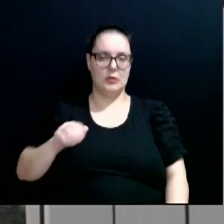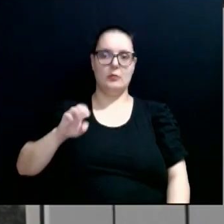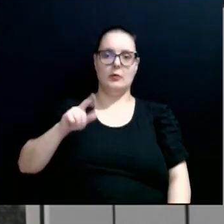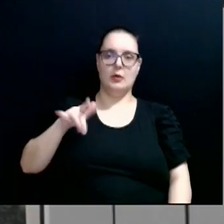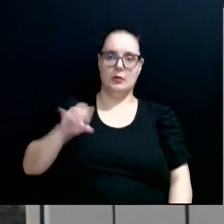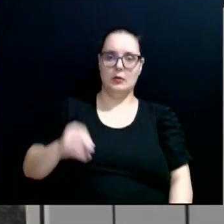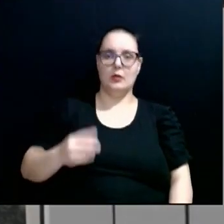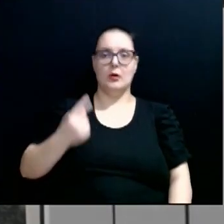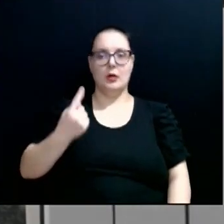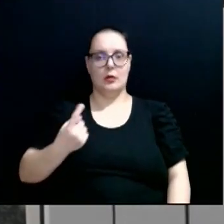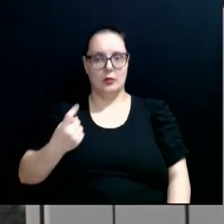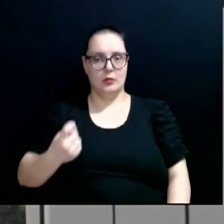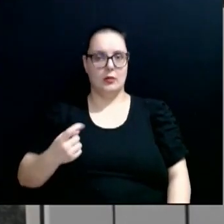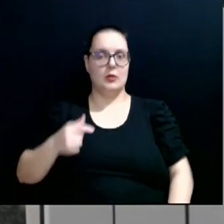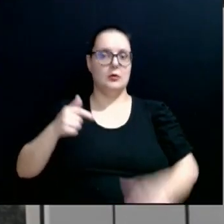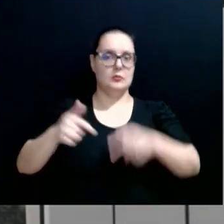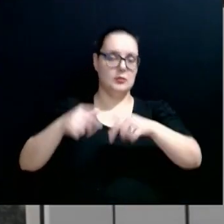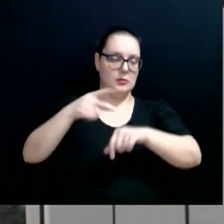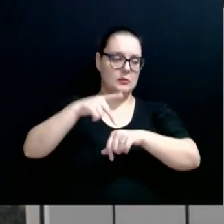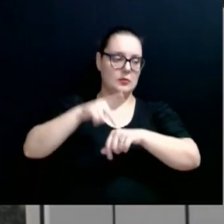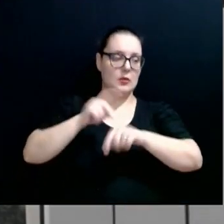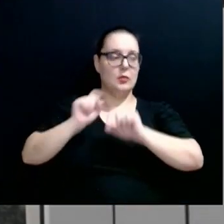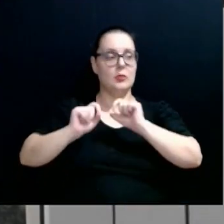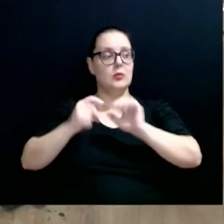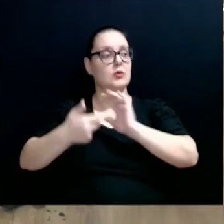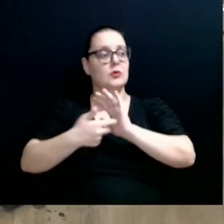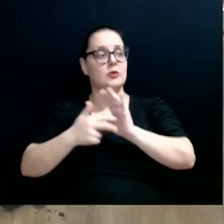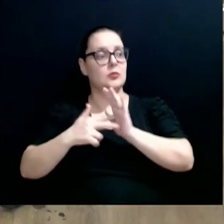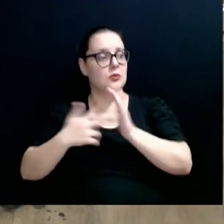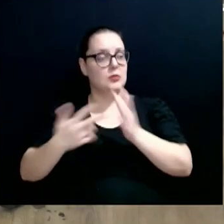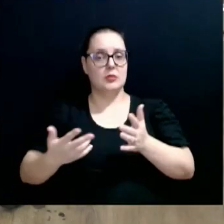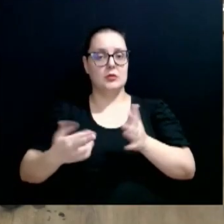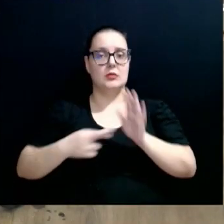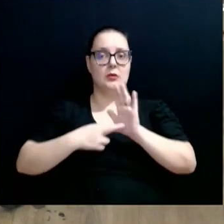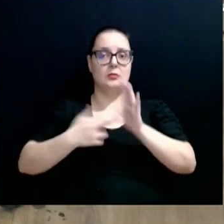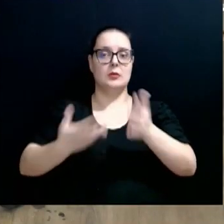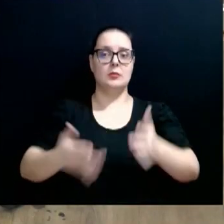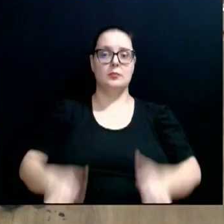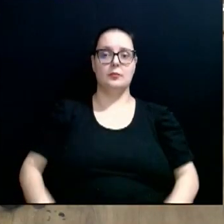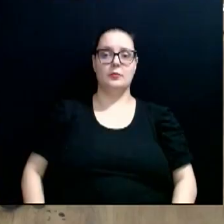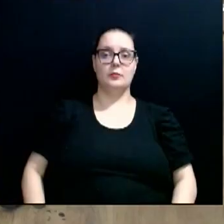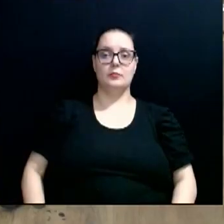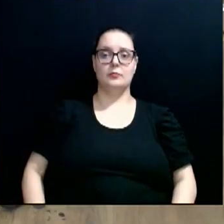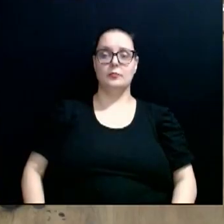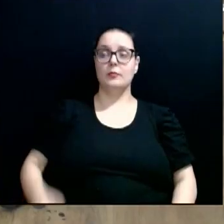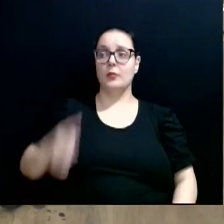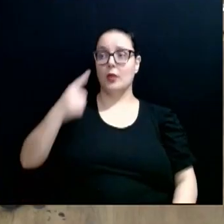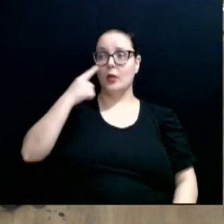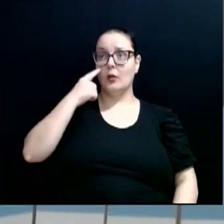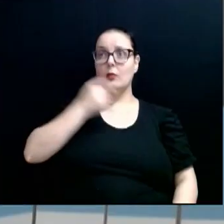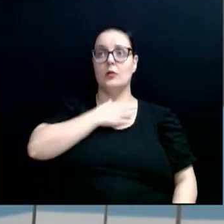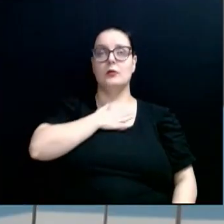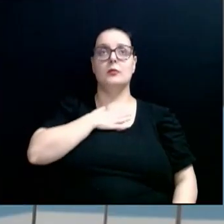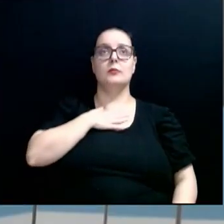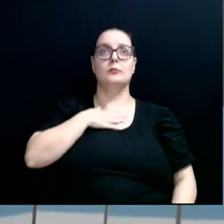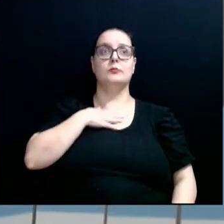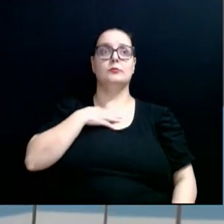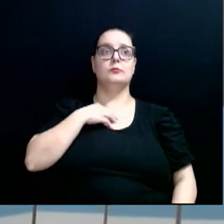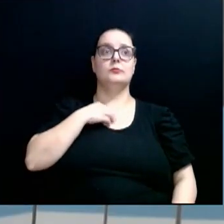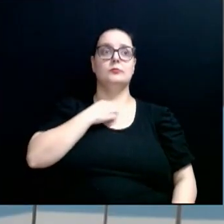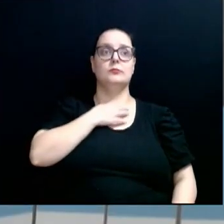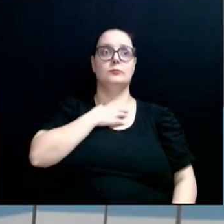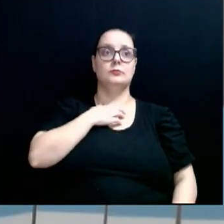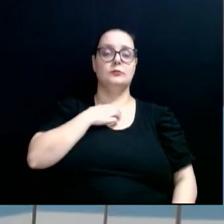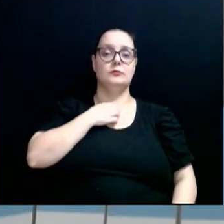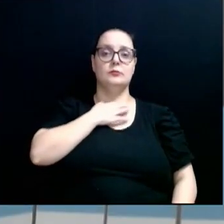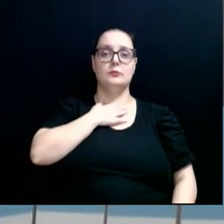no país. O que significa e representa isso? Olha, nós, como eu disse, nós